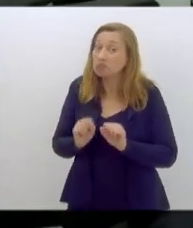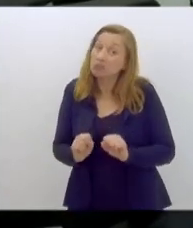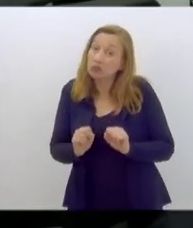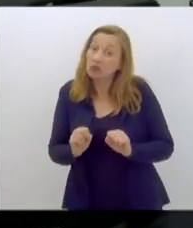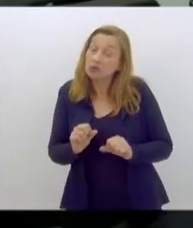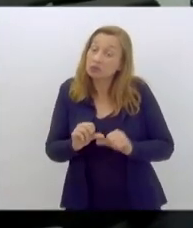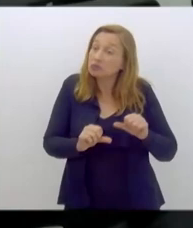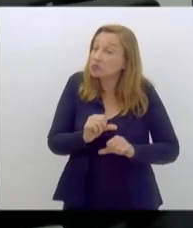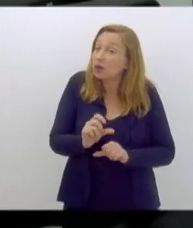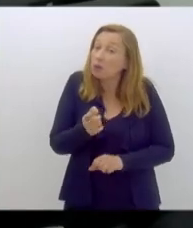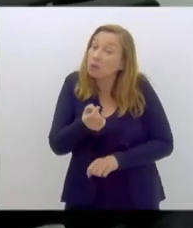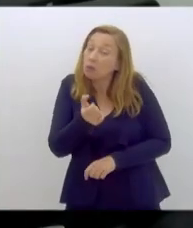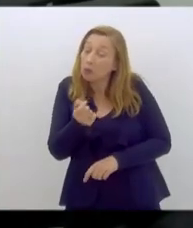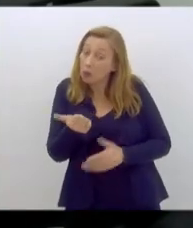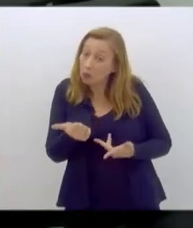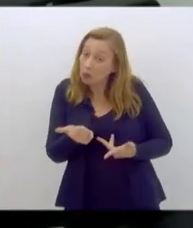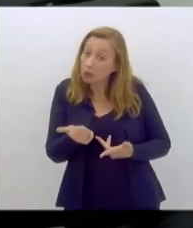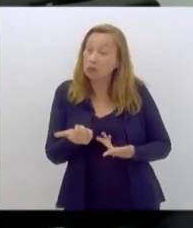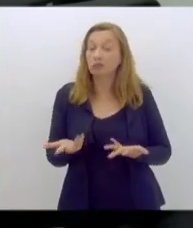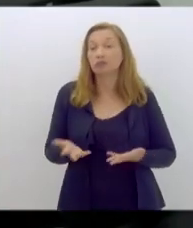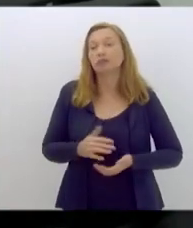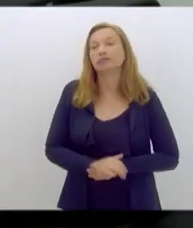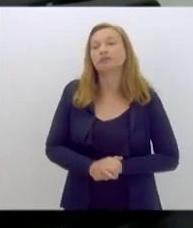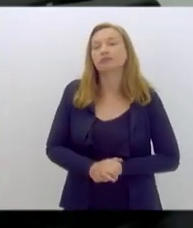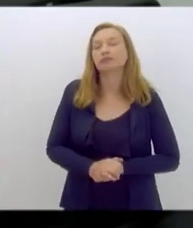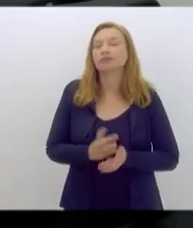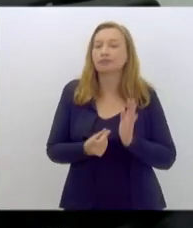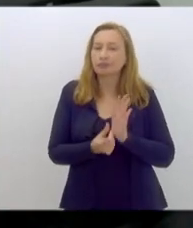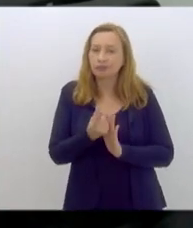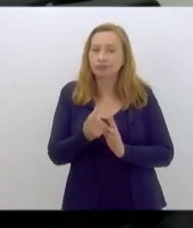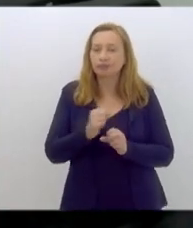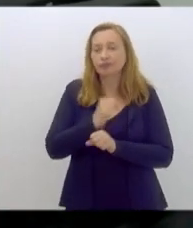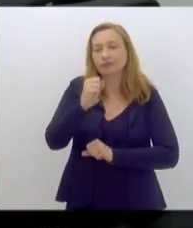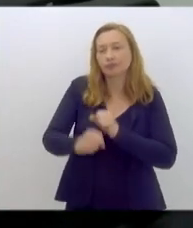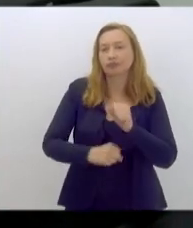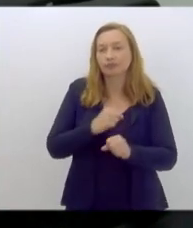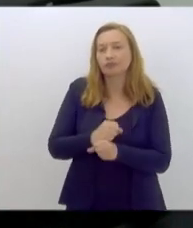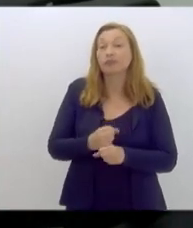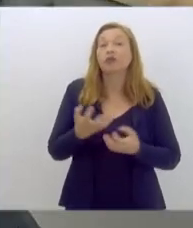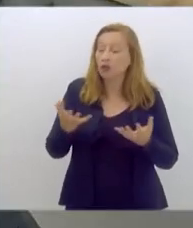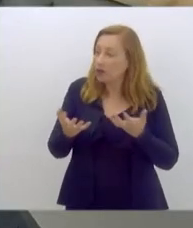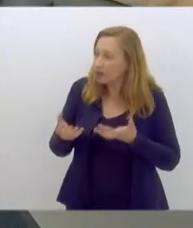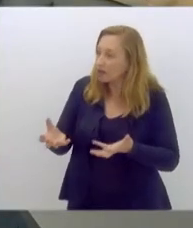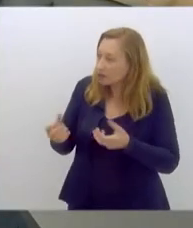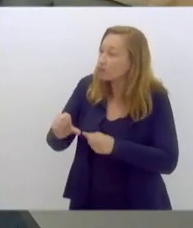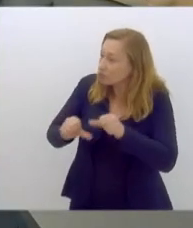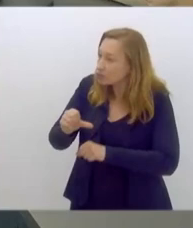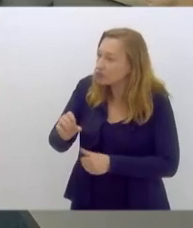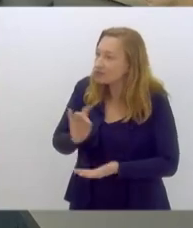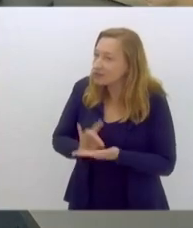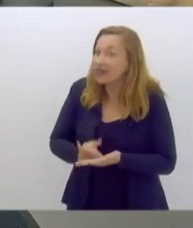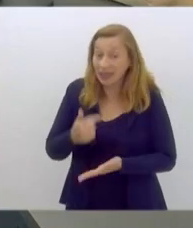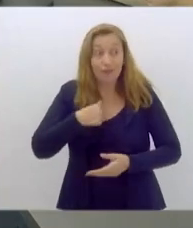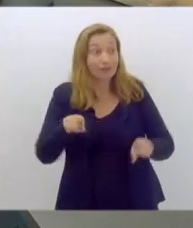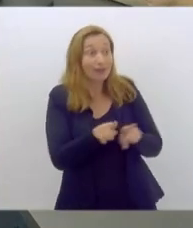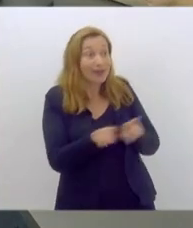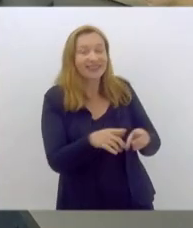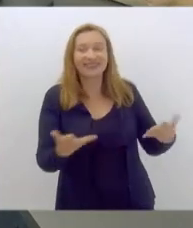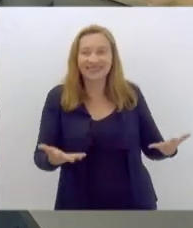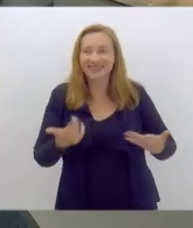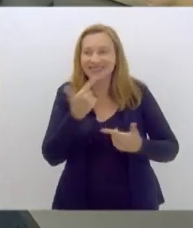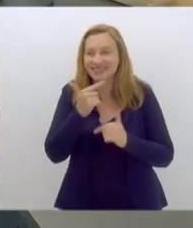mudar significativamente o panorama do orçamento no ano que vem mas o que eu quero é que mude mesmo não eu também